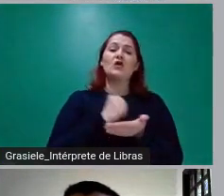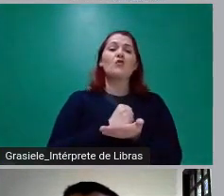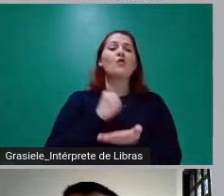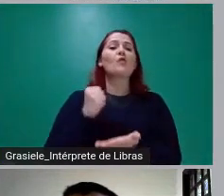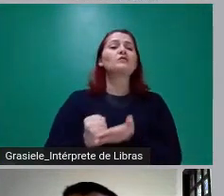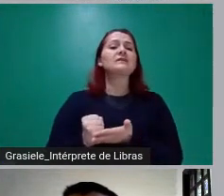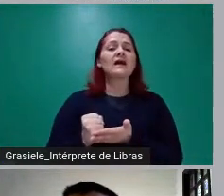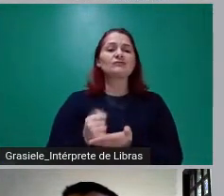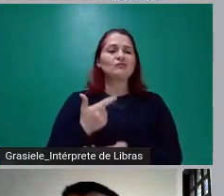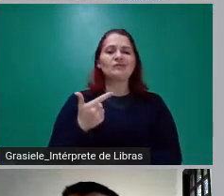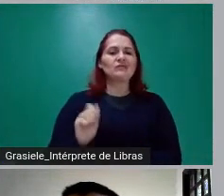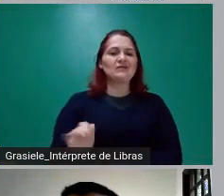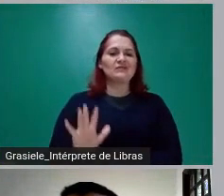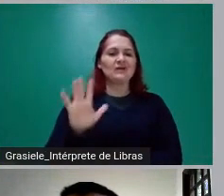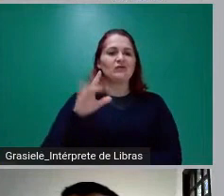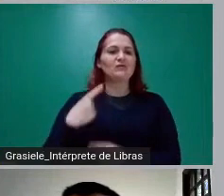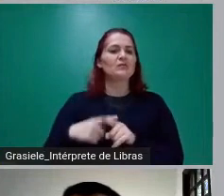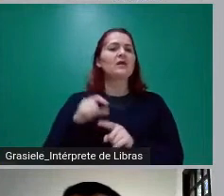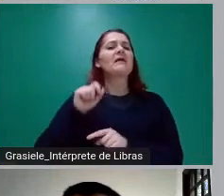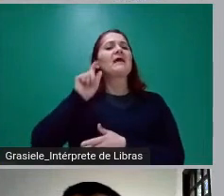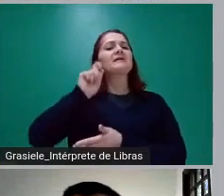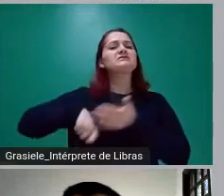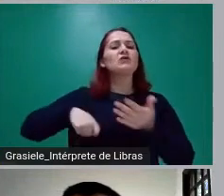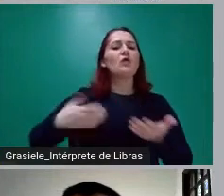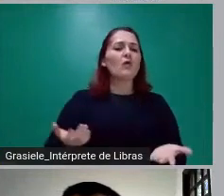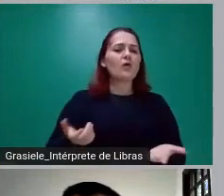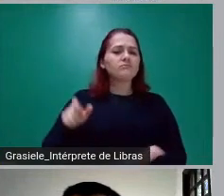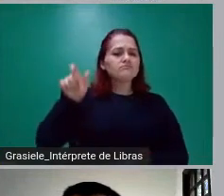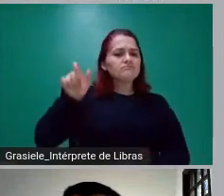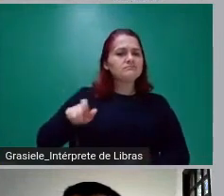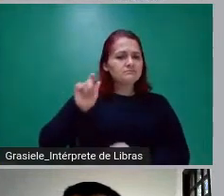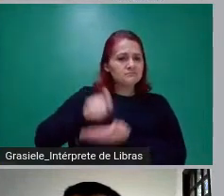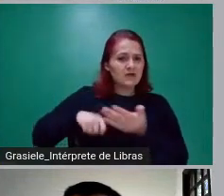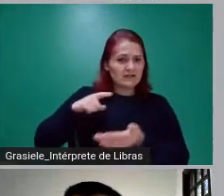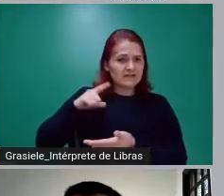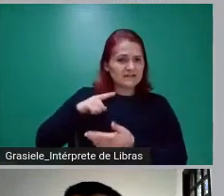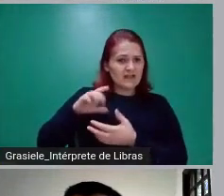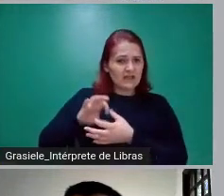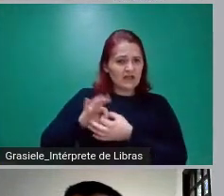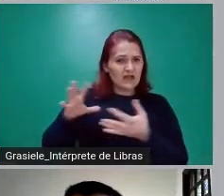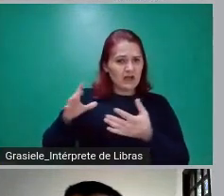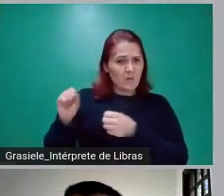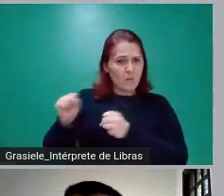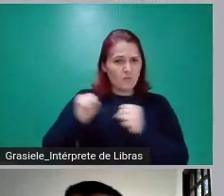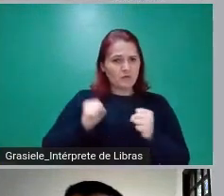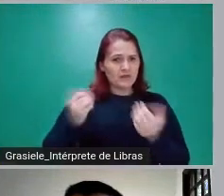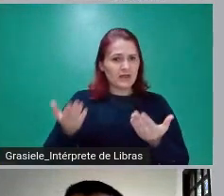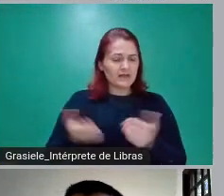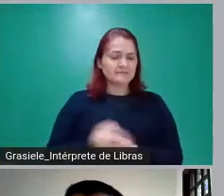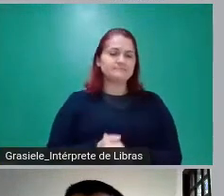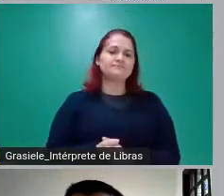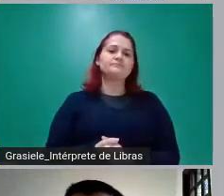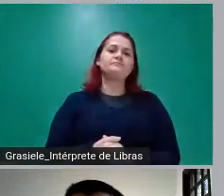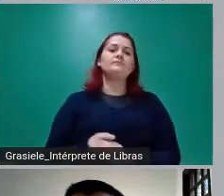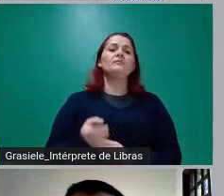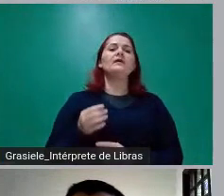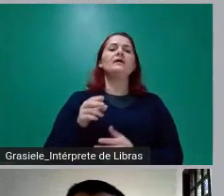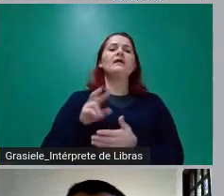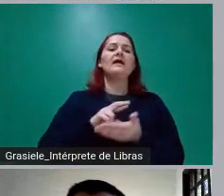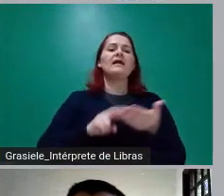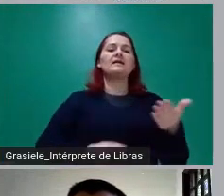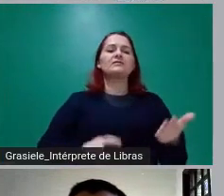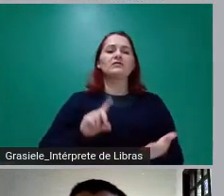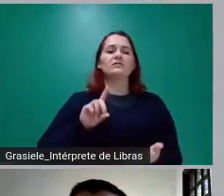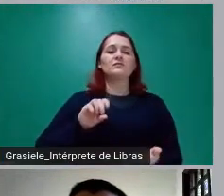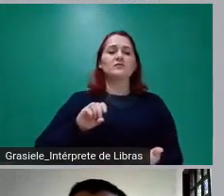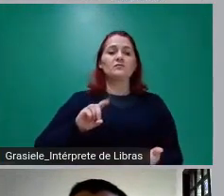assinou-os. E aí, já no relatório do senador Severo Gomes, lá de 1989, isso já era denunciado.